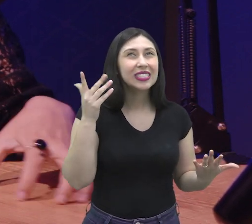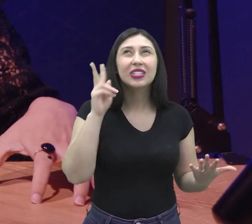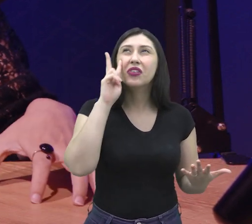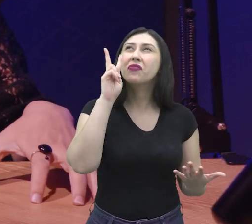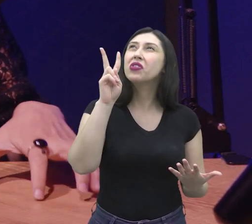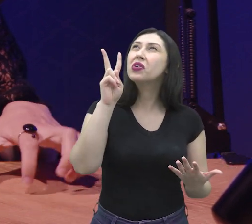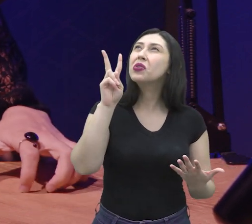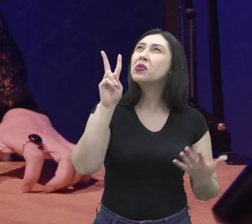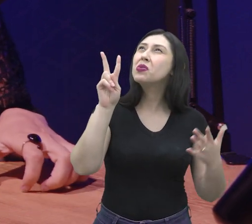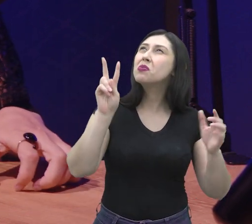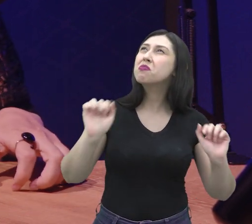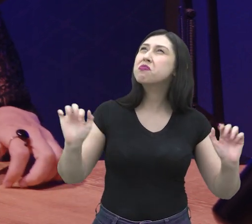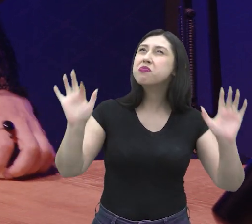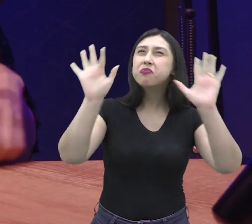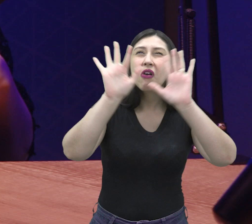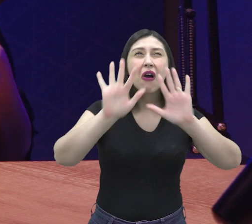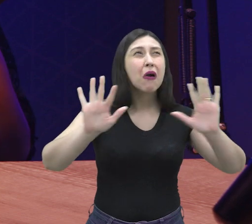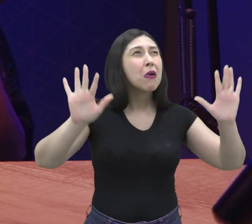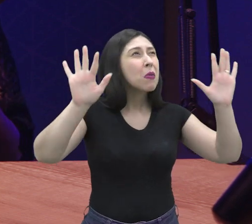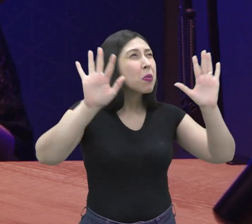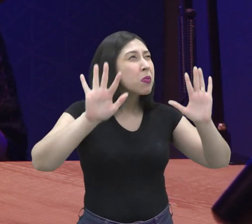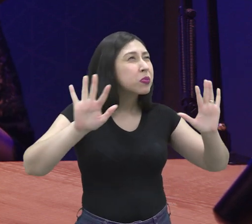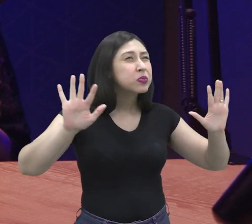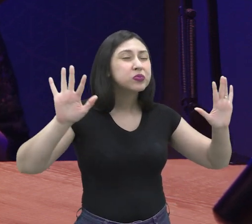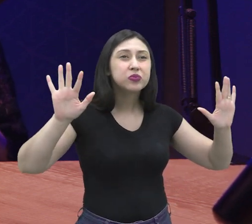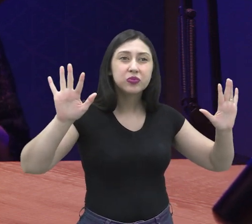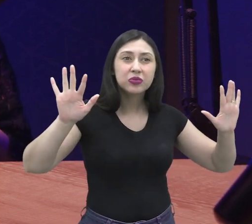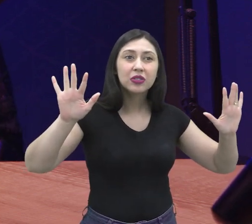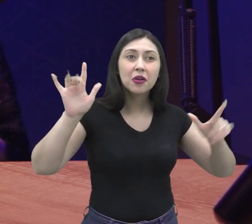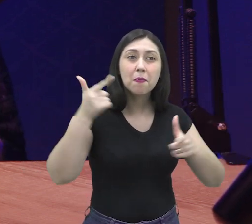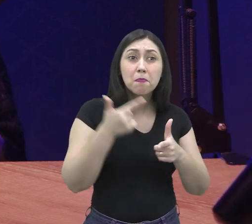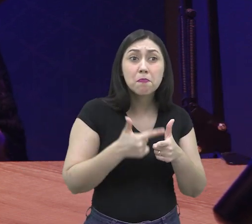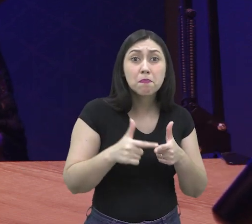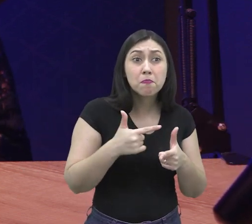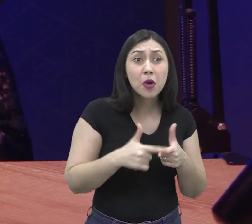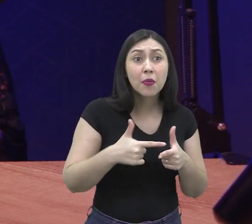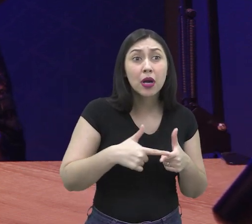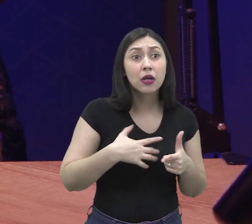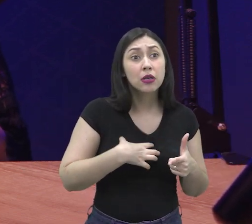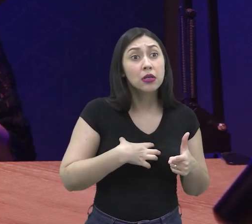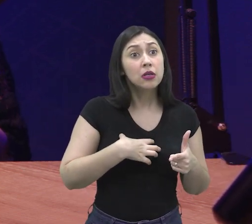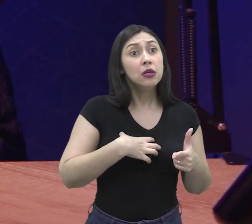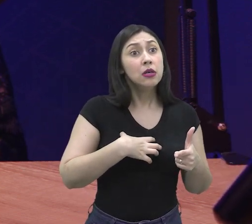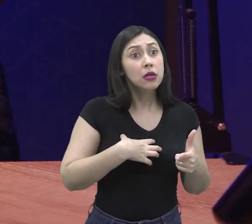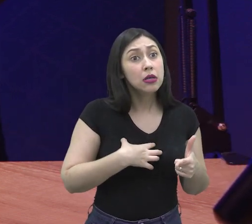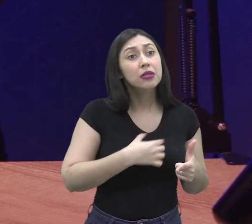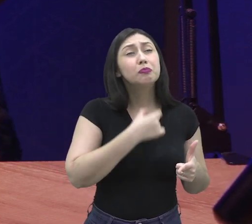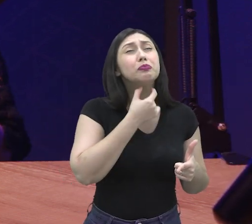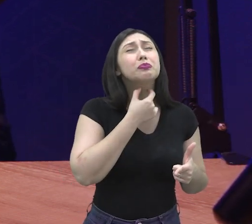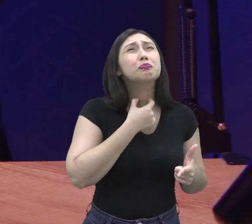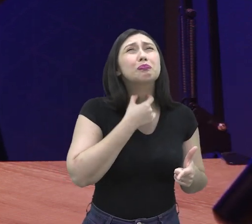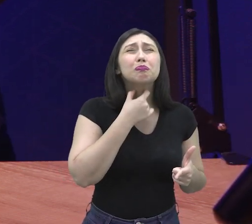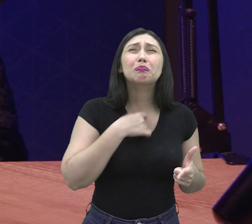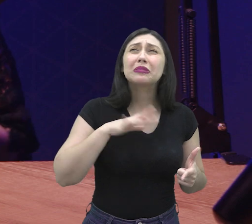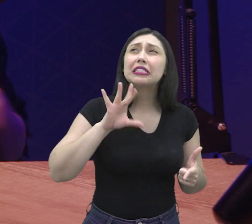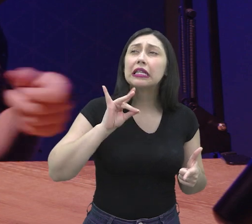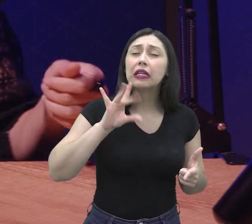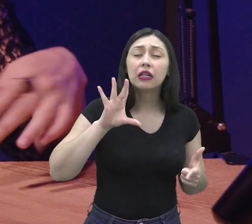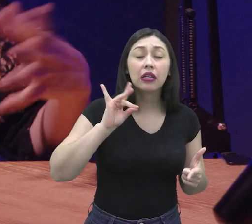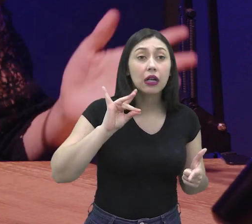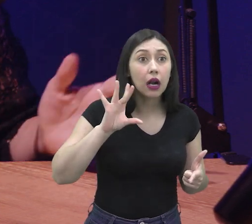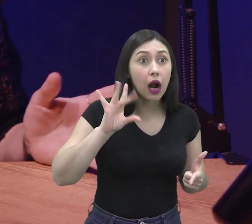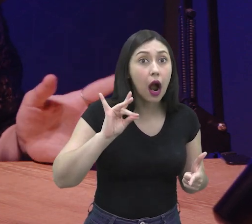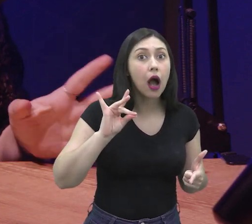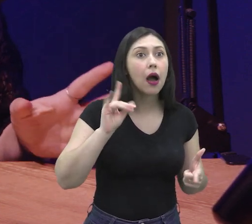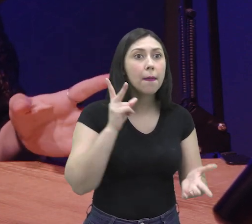vendo o céu direito, a gente estava nitidamente com mais problemas de respiração e garganta seca.